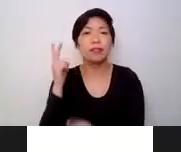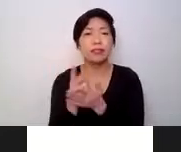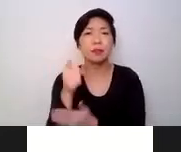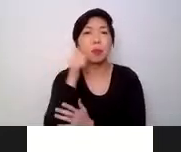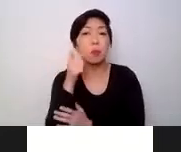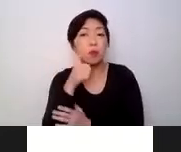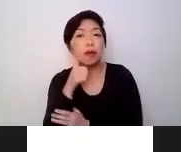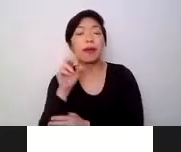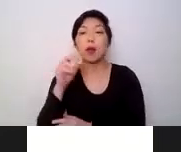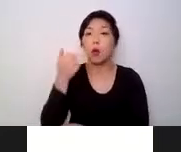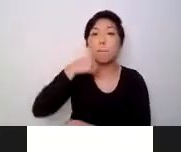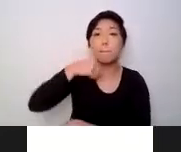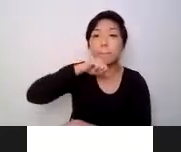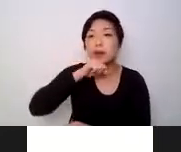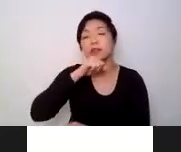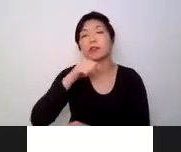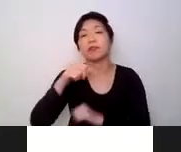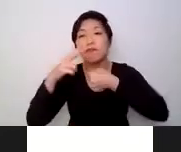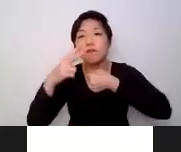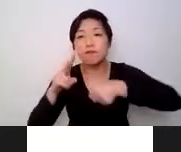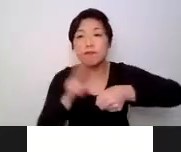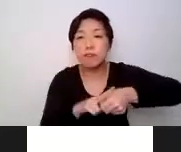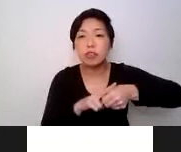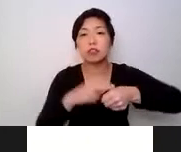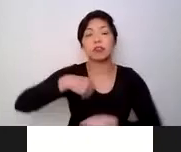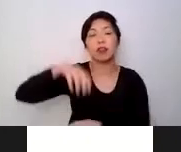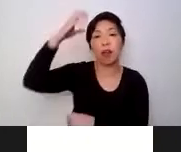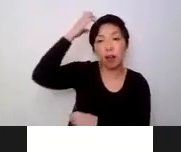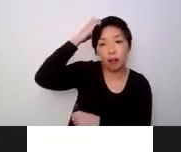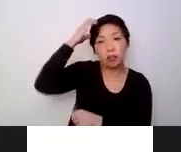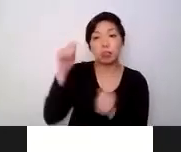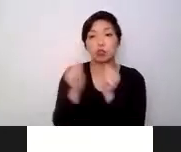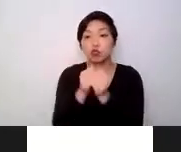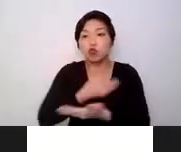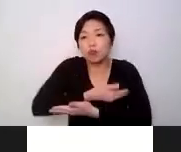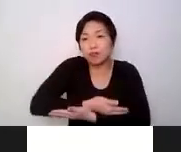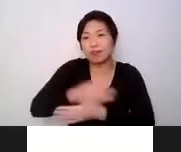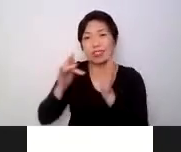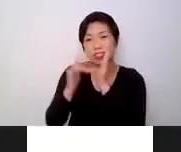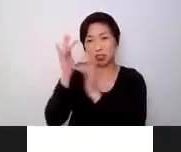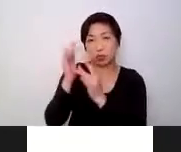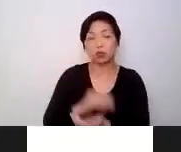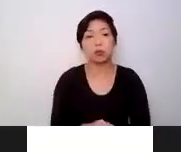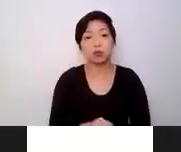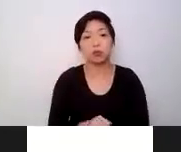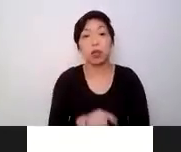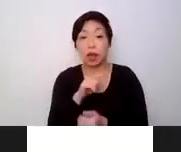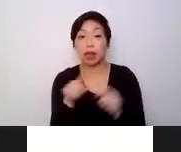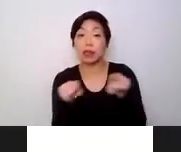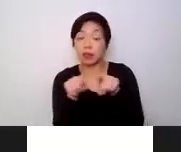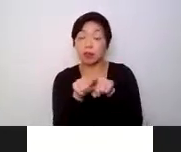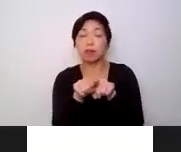mãe virgem como rainha segurando no colo seu filho Jesus e nesse caso tem João Batista também